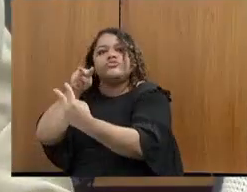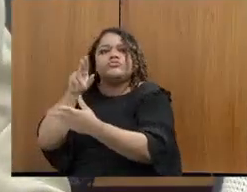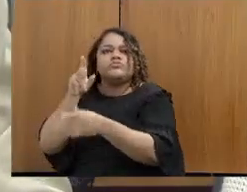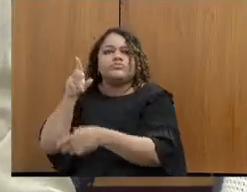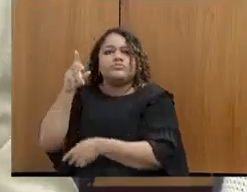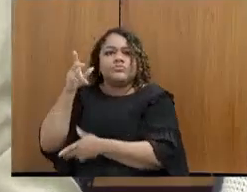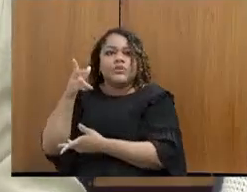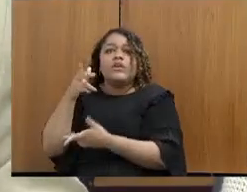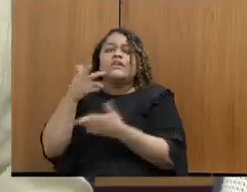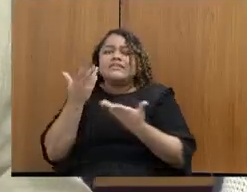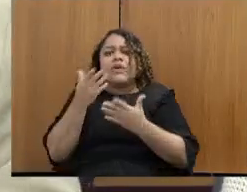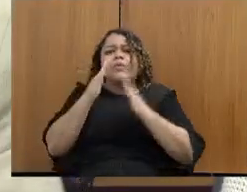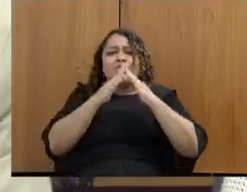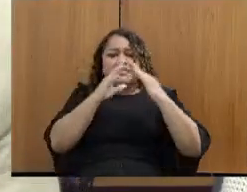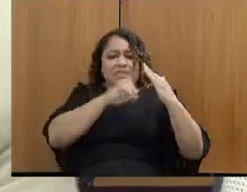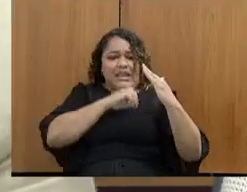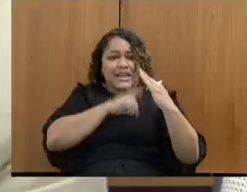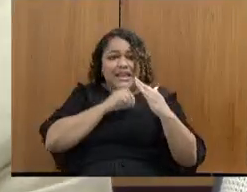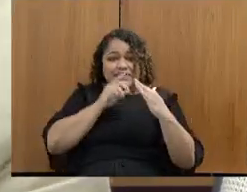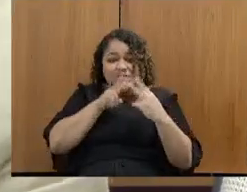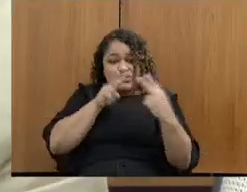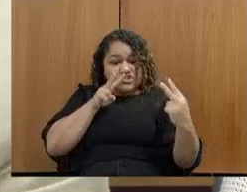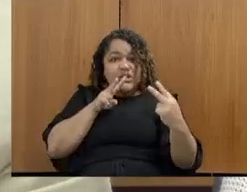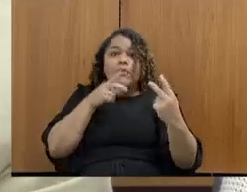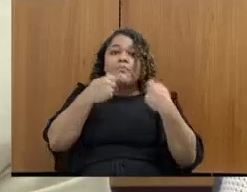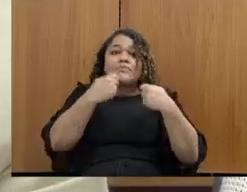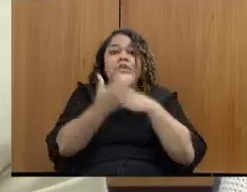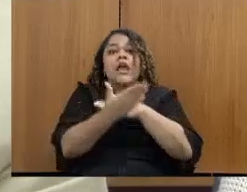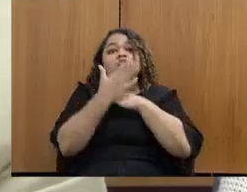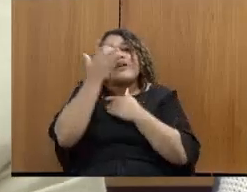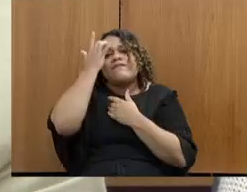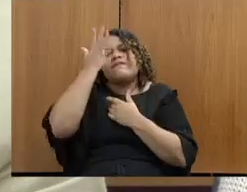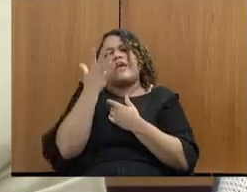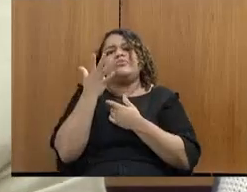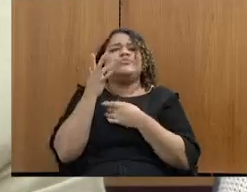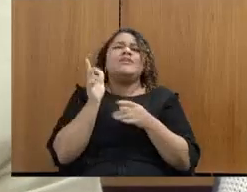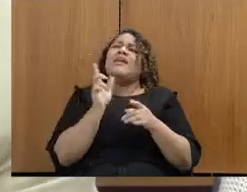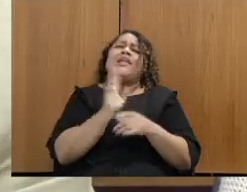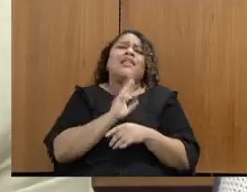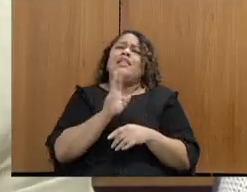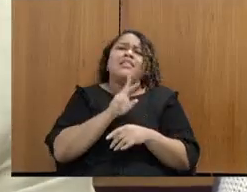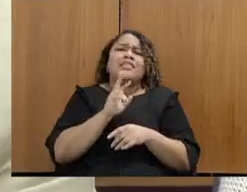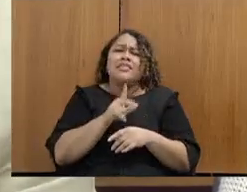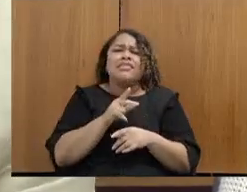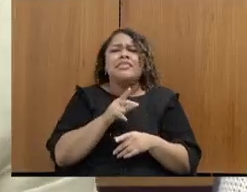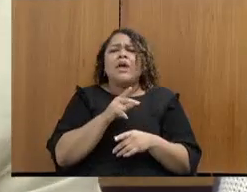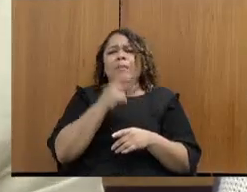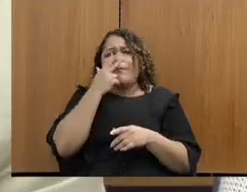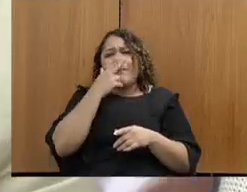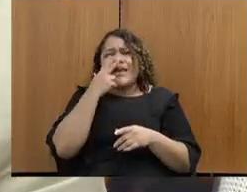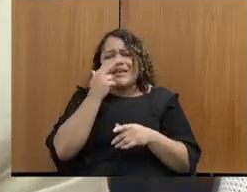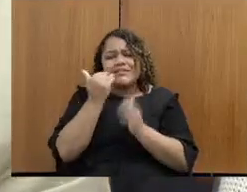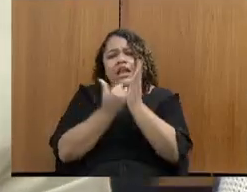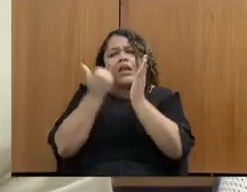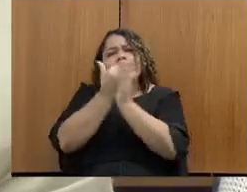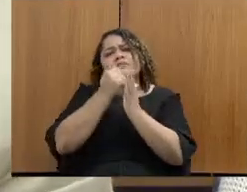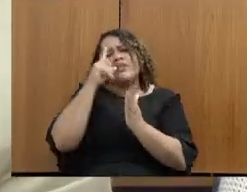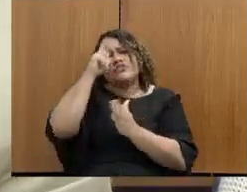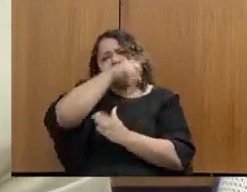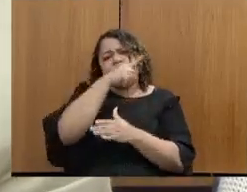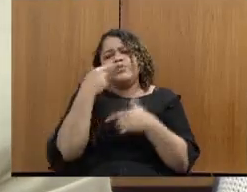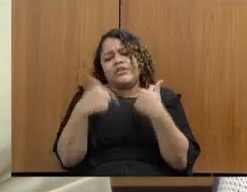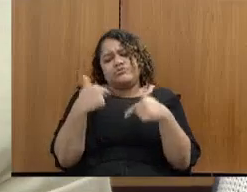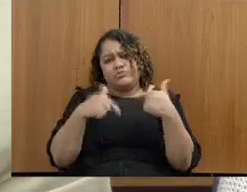delegacia digital já tinha que vir para facilitar a vida e não para manter essa grande dificuldade na prestação de serviço